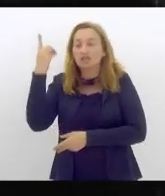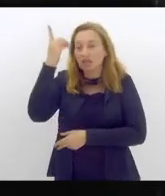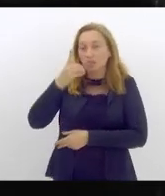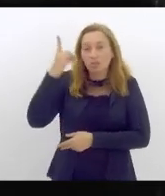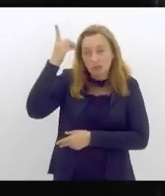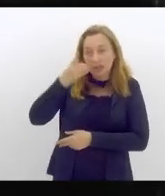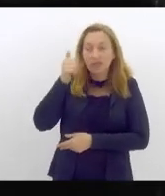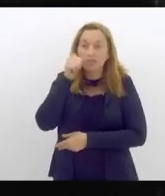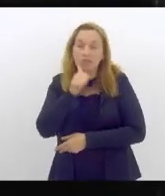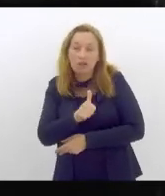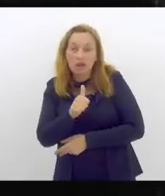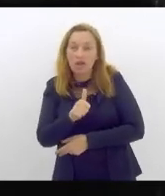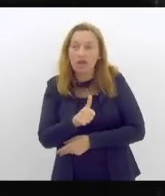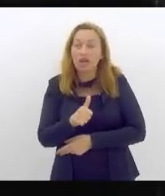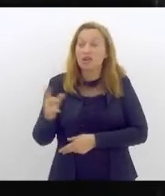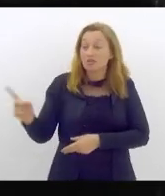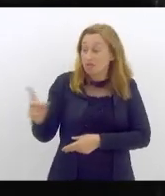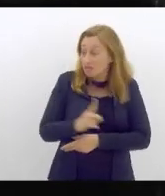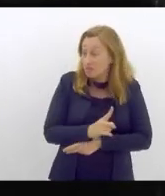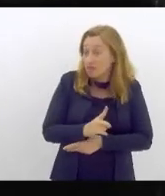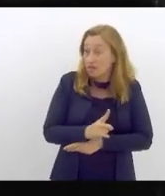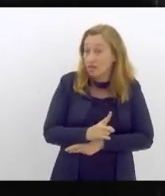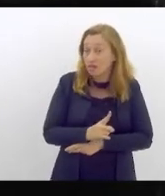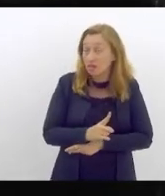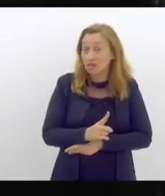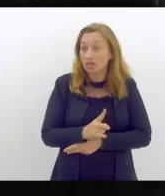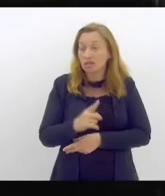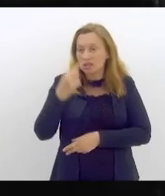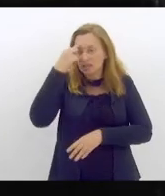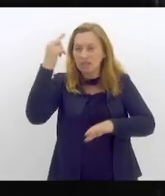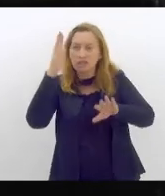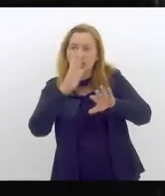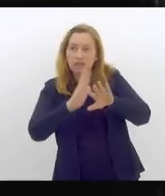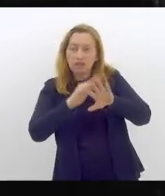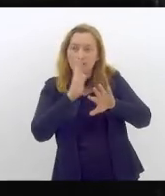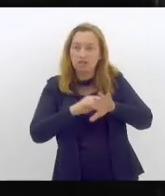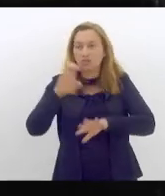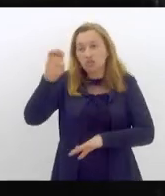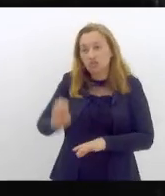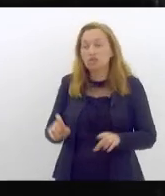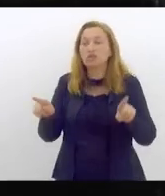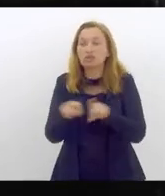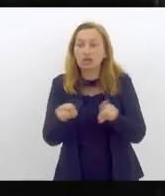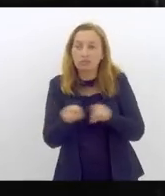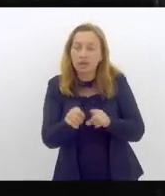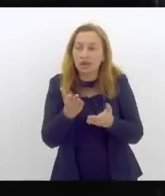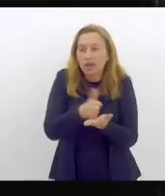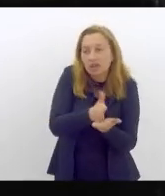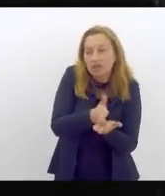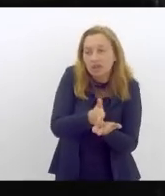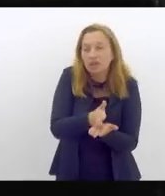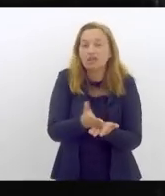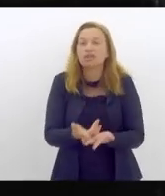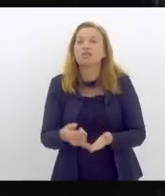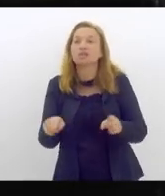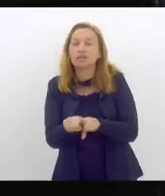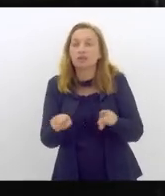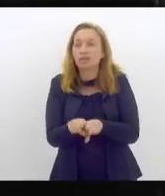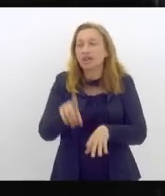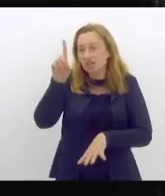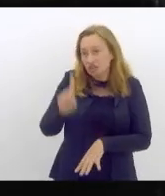não é que vem de uma matriz ideológica de esquerda mas também as de centros de direita